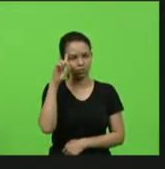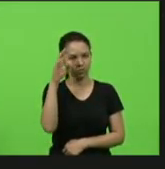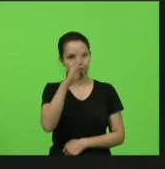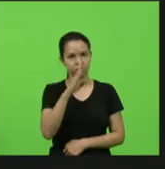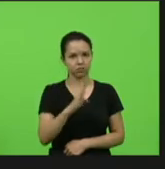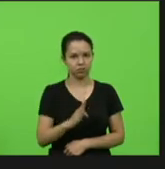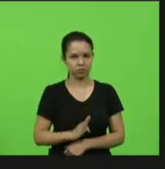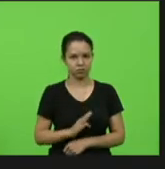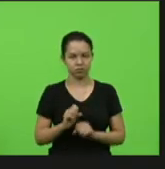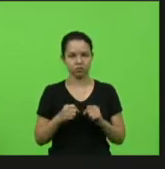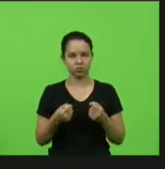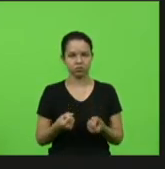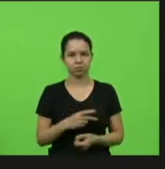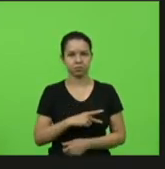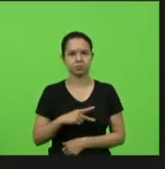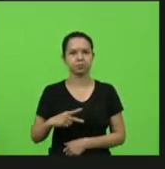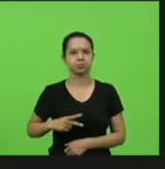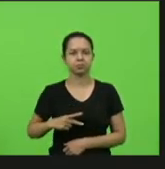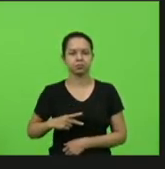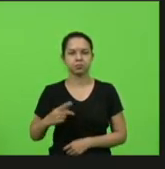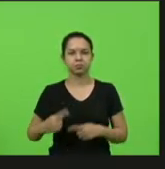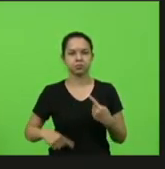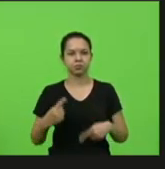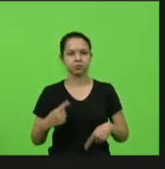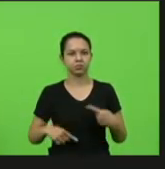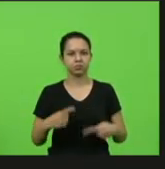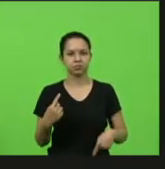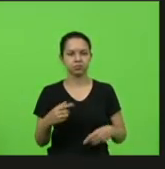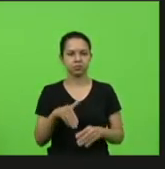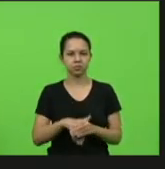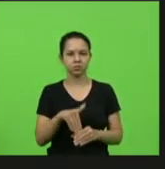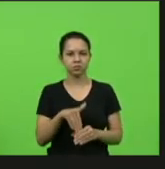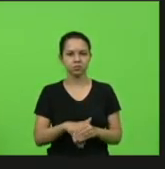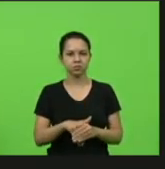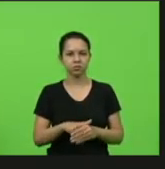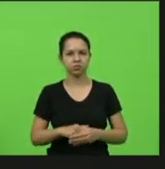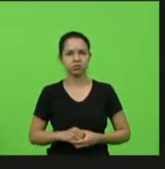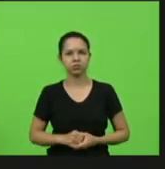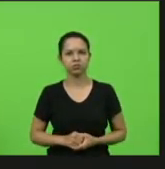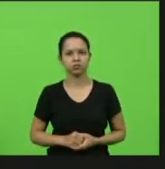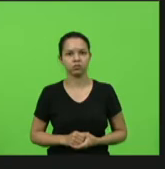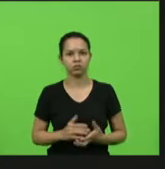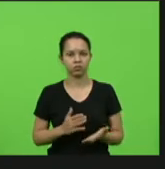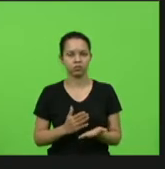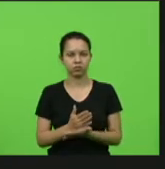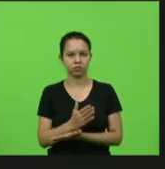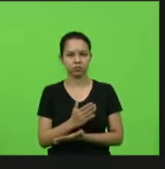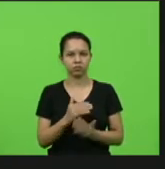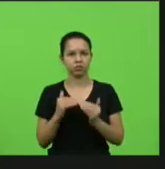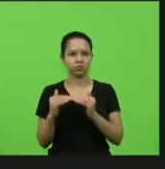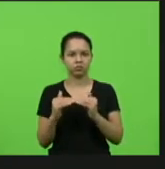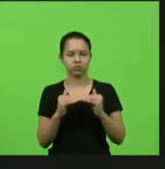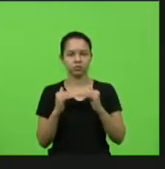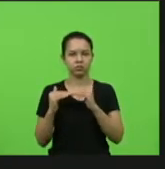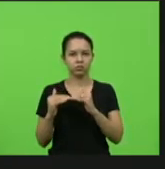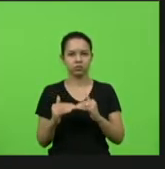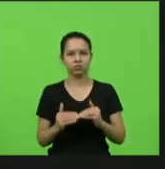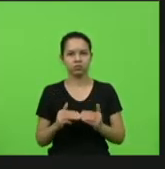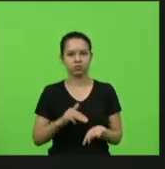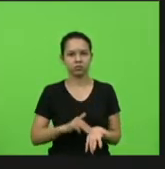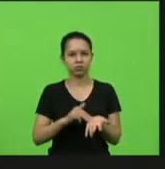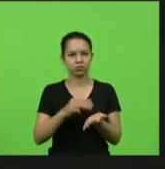discussão. Não havendo quem queira discutir, em votação. Deputados que aprovam, permaneçam como se encontra. Aprovado por unanimidade.